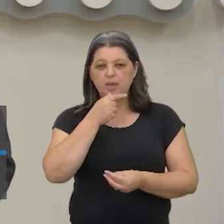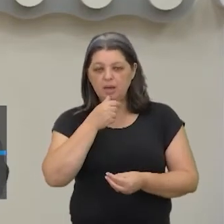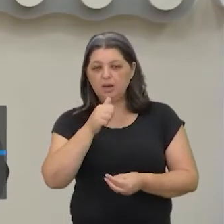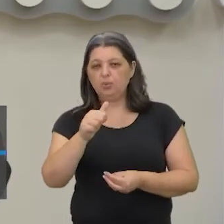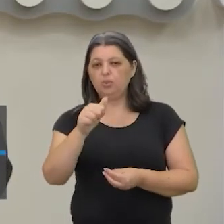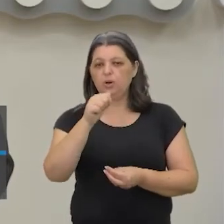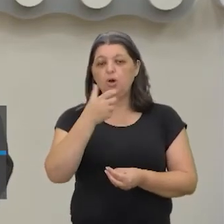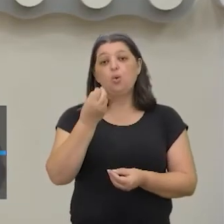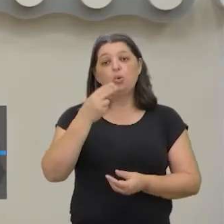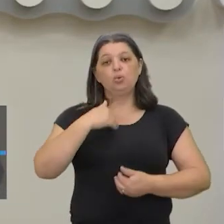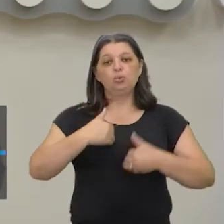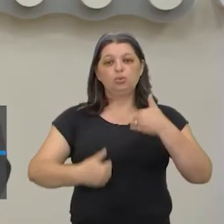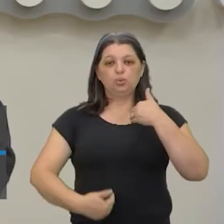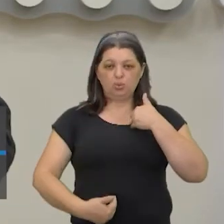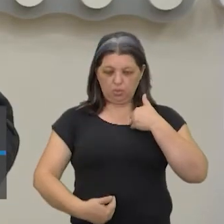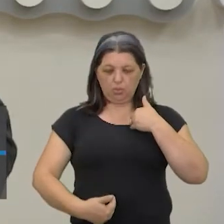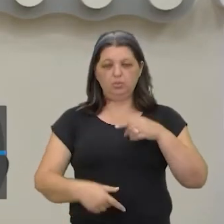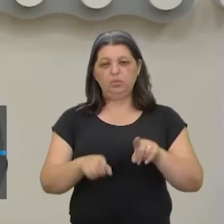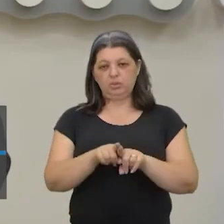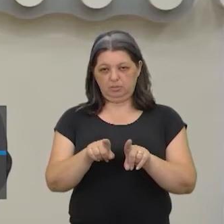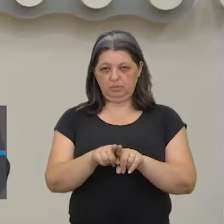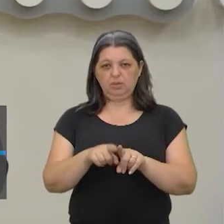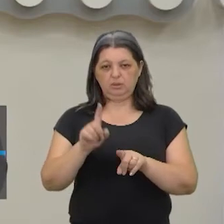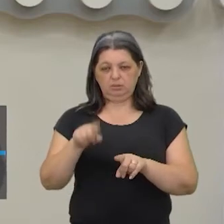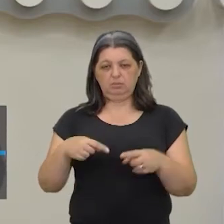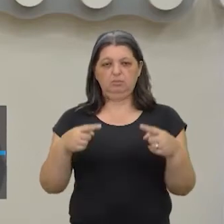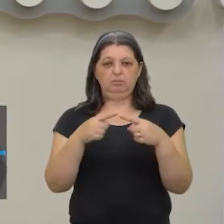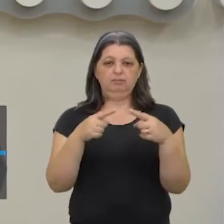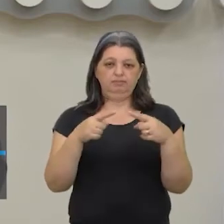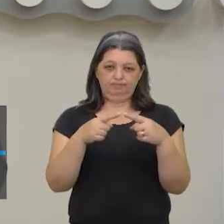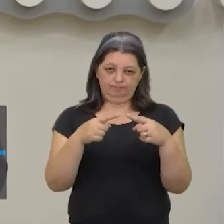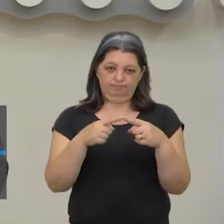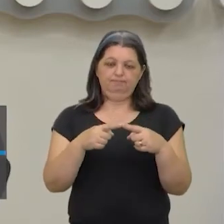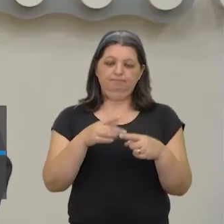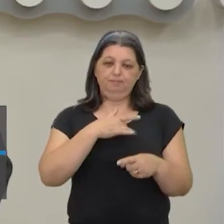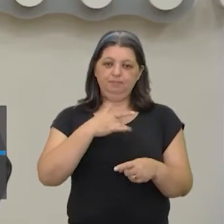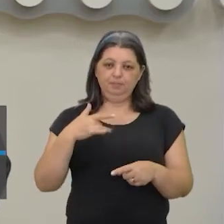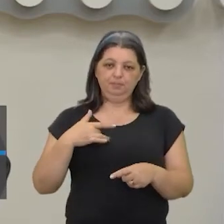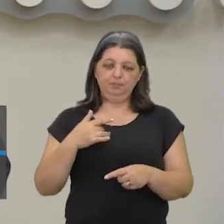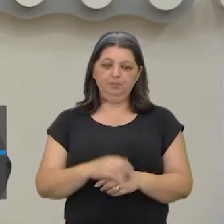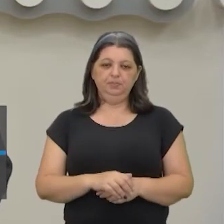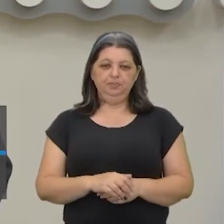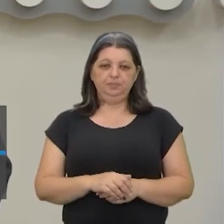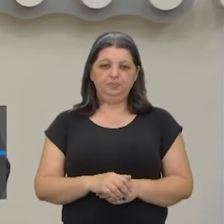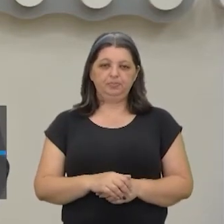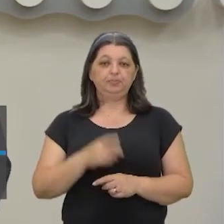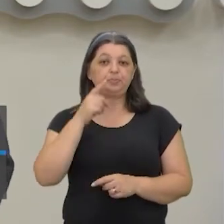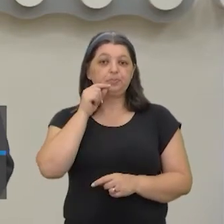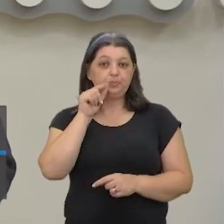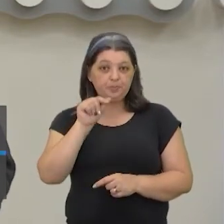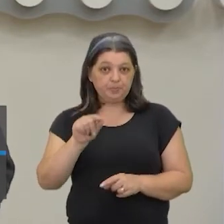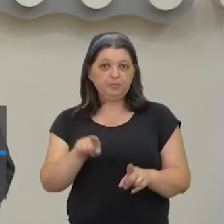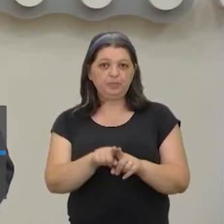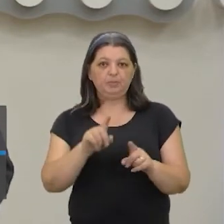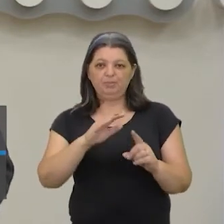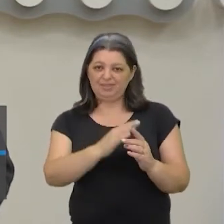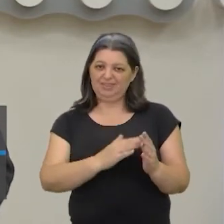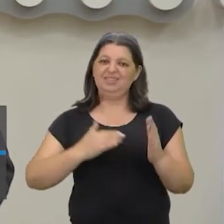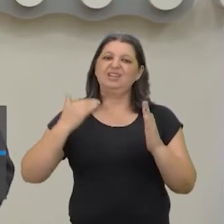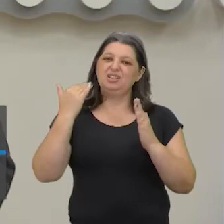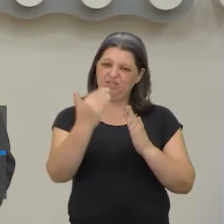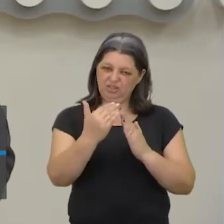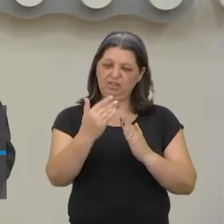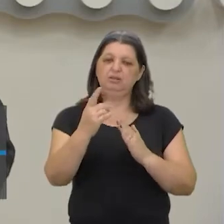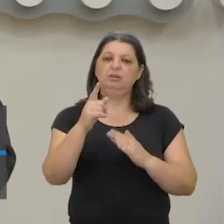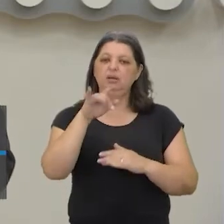no corpo. Então, tem uma ligação muito grande com a saúde. E o sal em excesso, né? Porque sal em excesso também faz